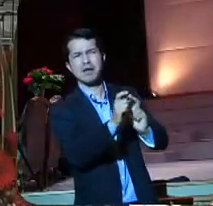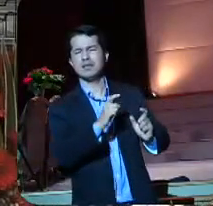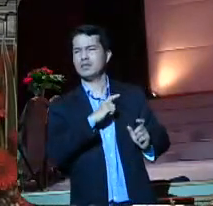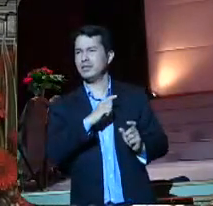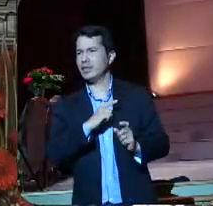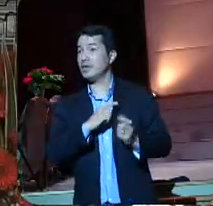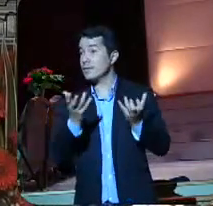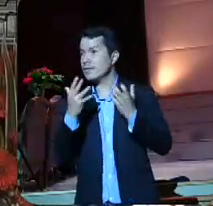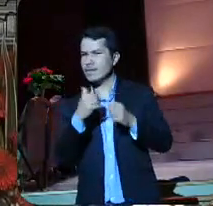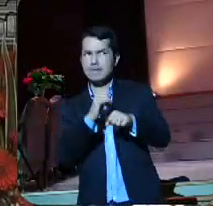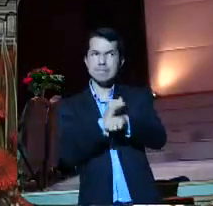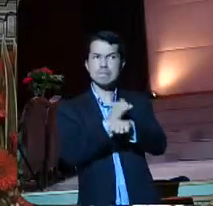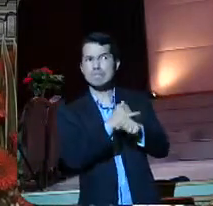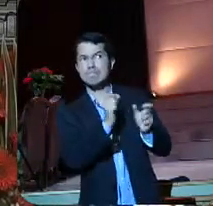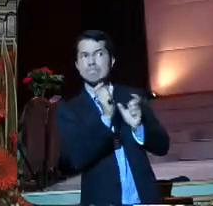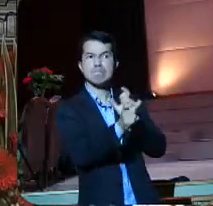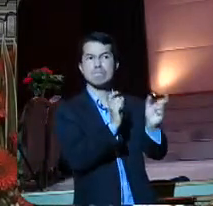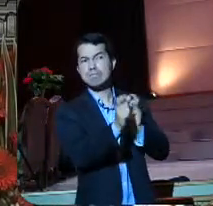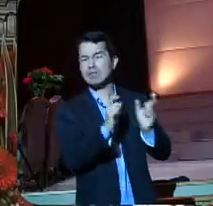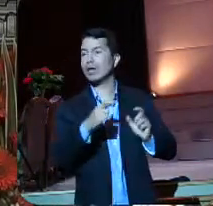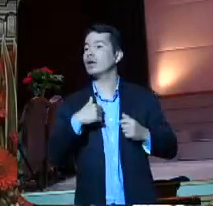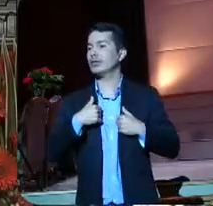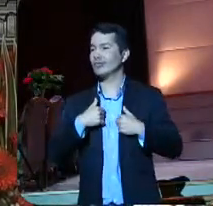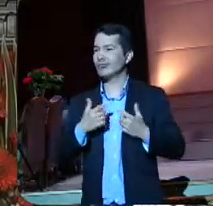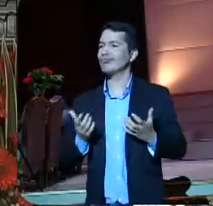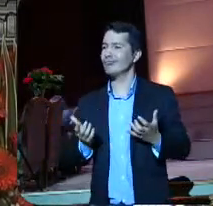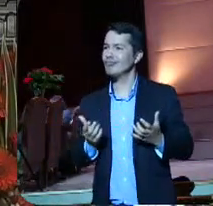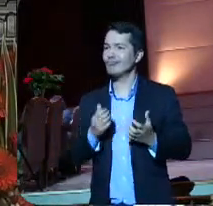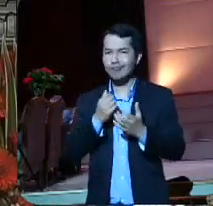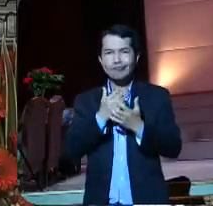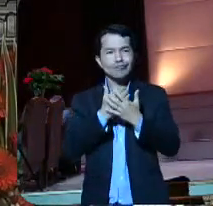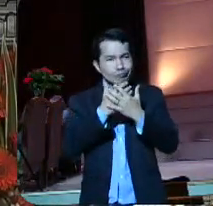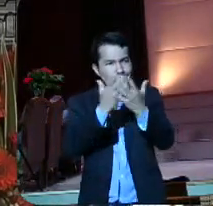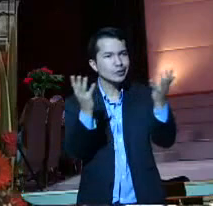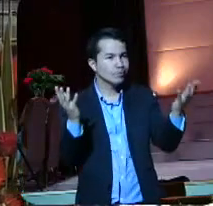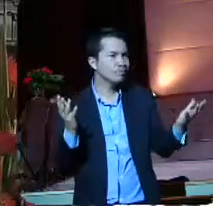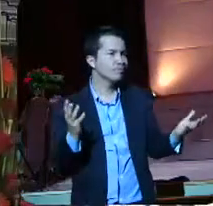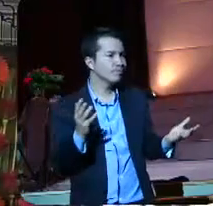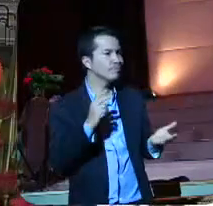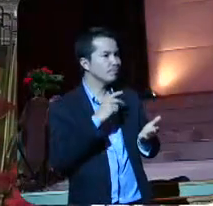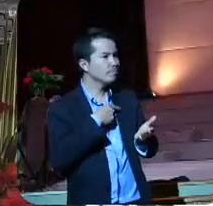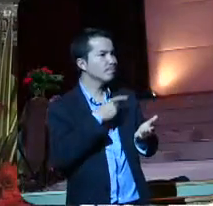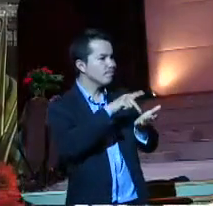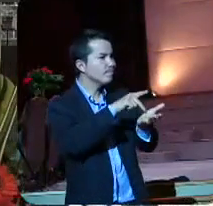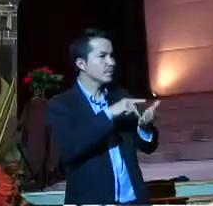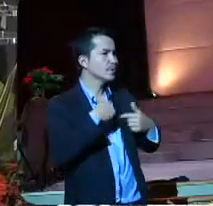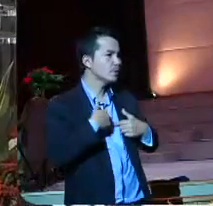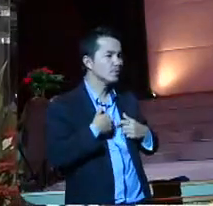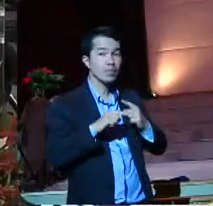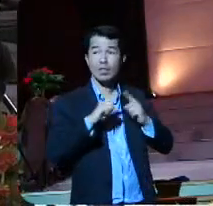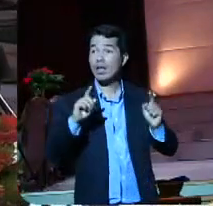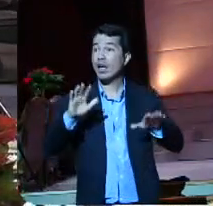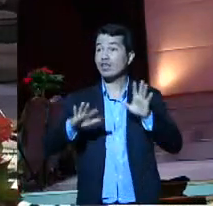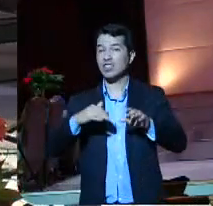tentar enfrentar algumas situações, e às vezes o Senhor me manda ficar quieto.